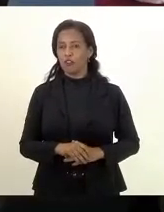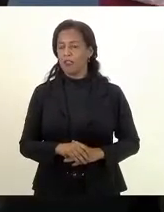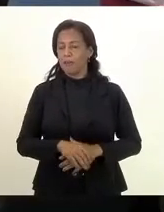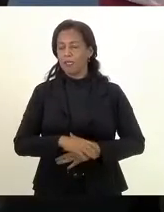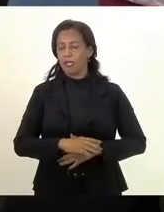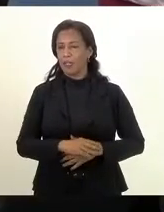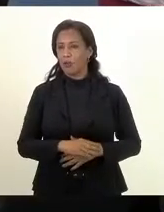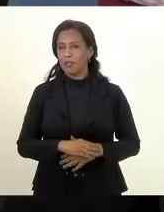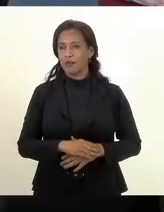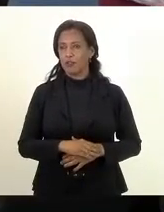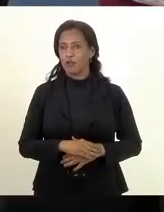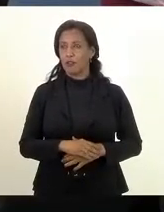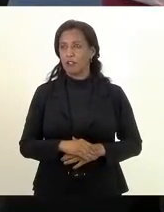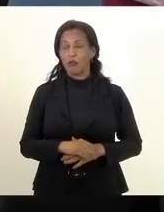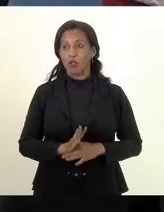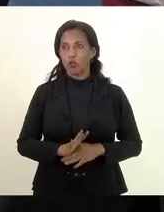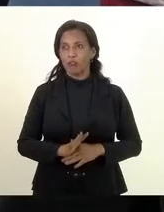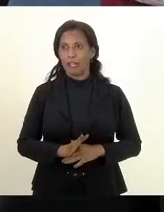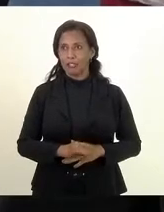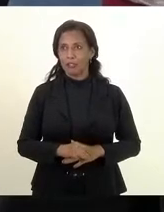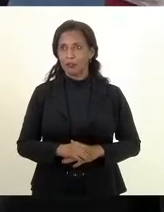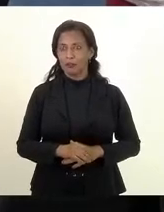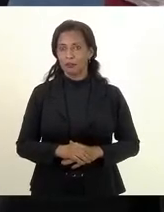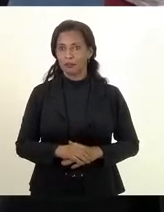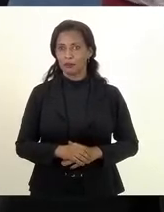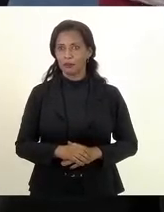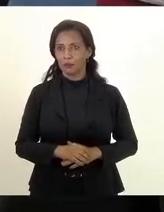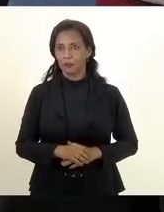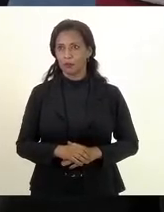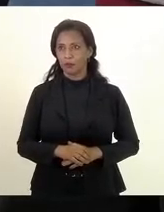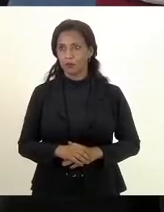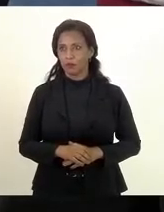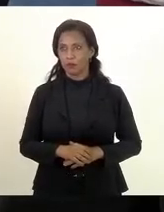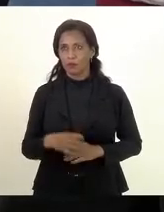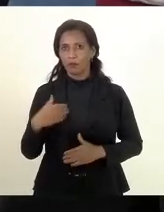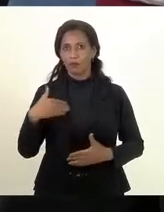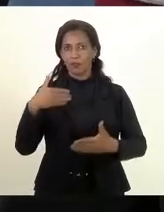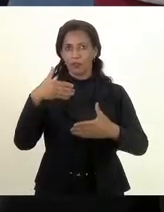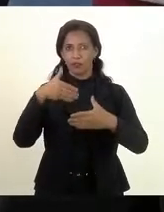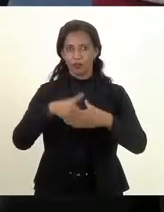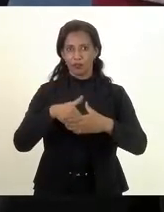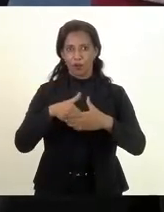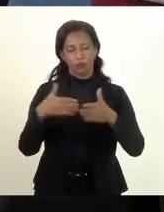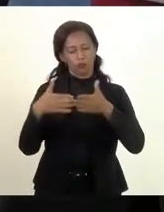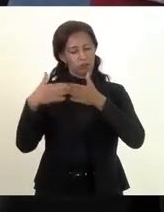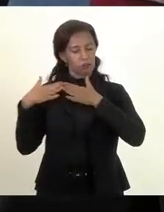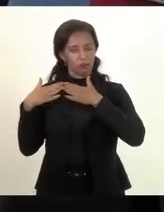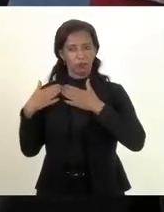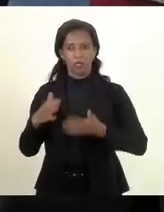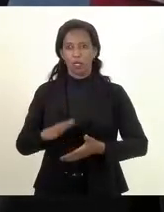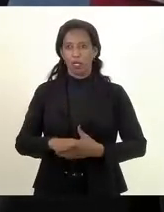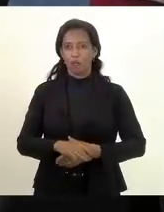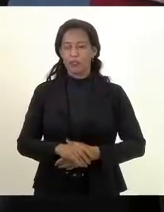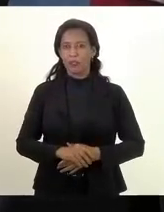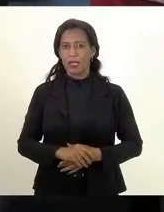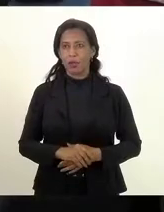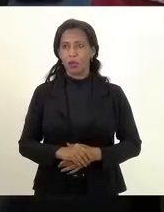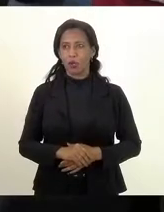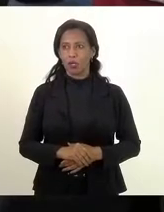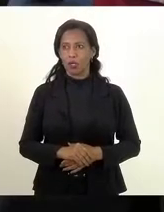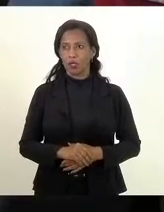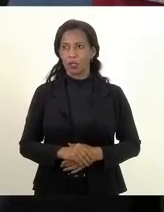Deputado Kino Ploque. Deputado Tiaju, no meu voto individual, eu vou me abster. Abstenção do